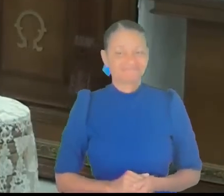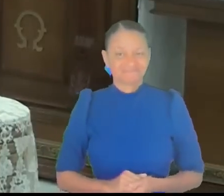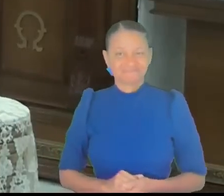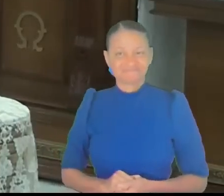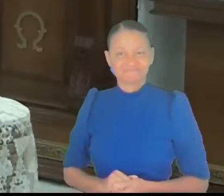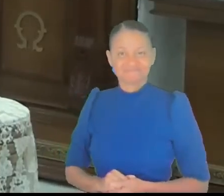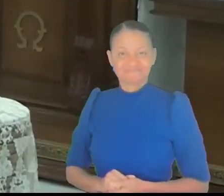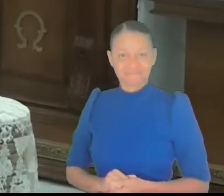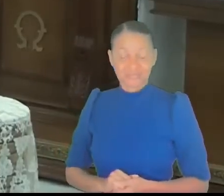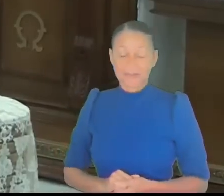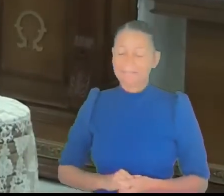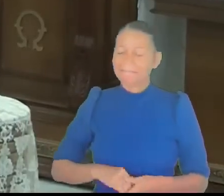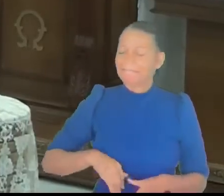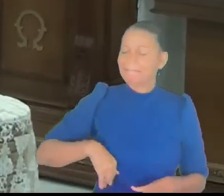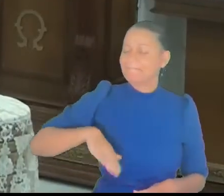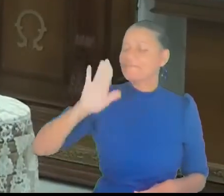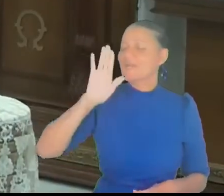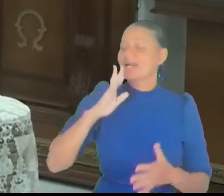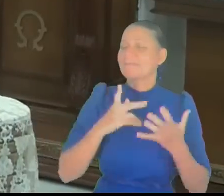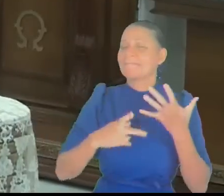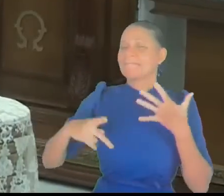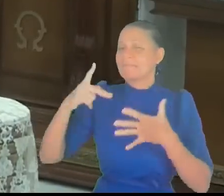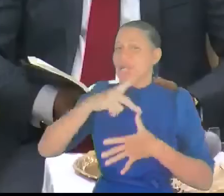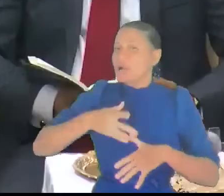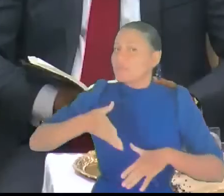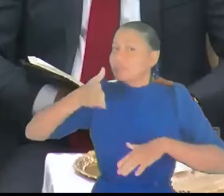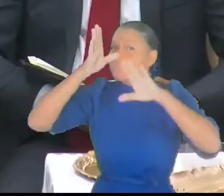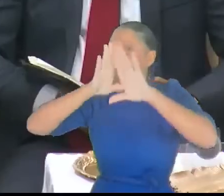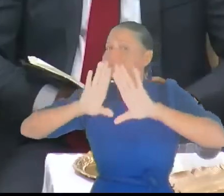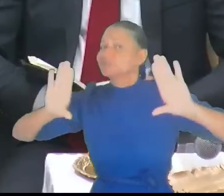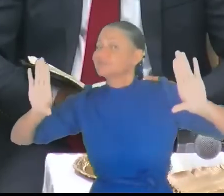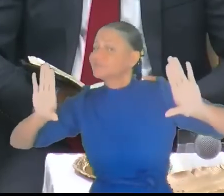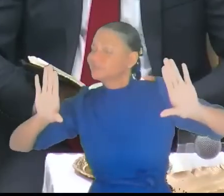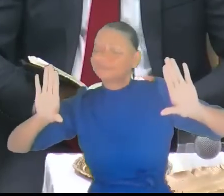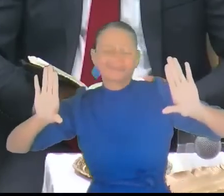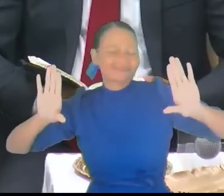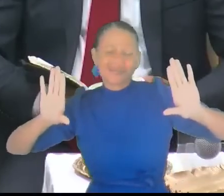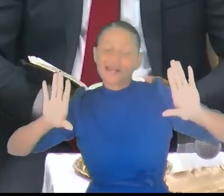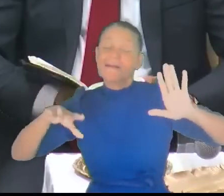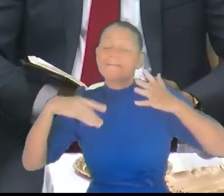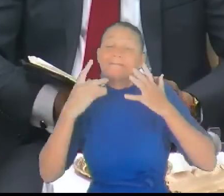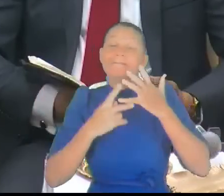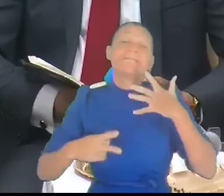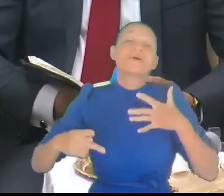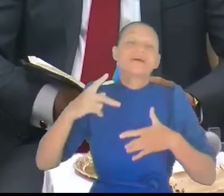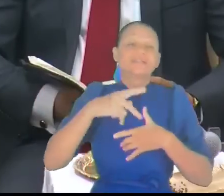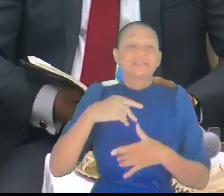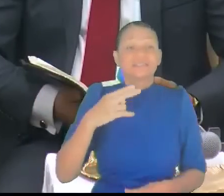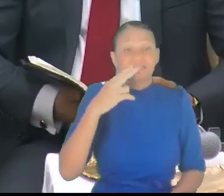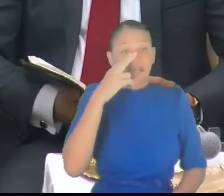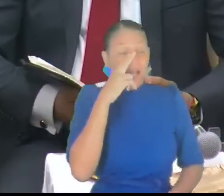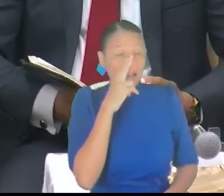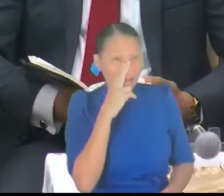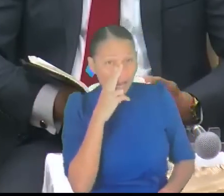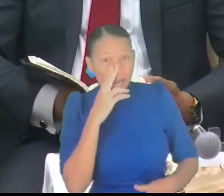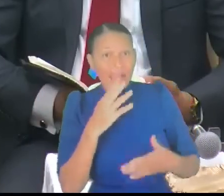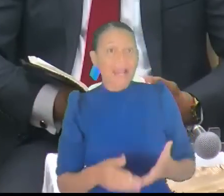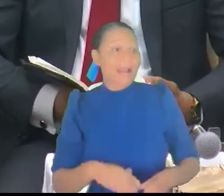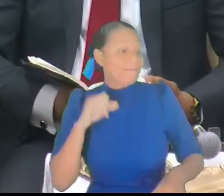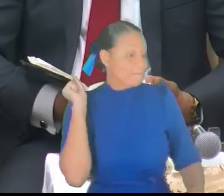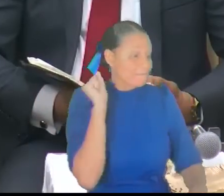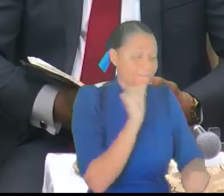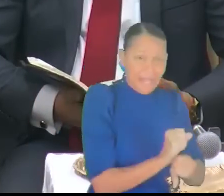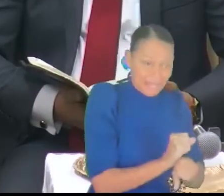Mas a prioridade de ser crente não é ir para o céu. A prioridade de ser crente é deixar de parecer com Satanás